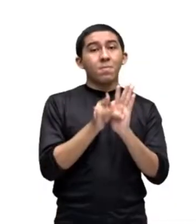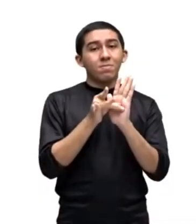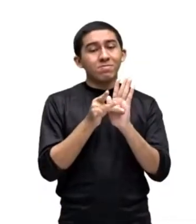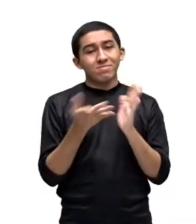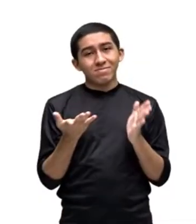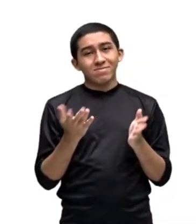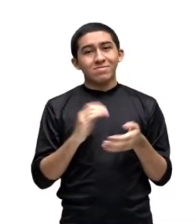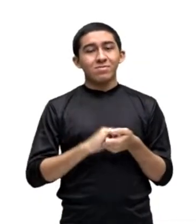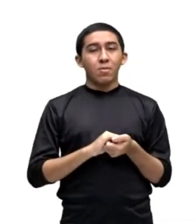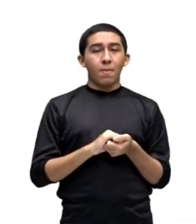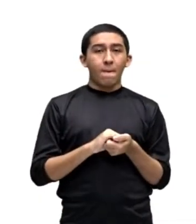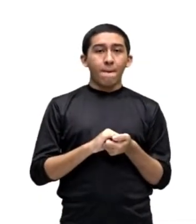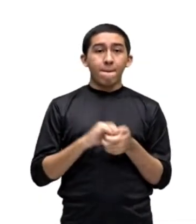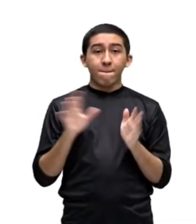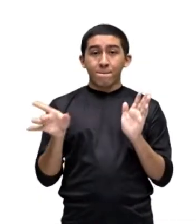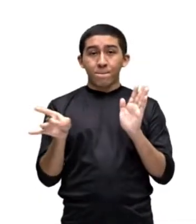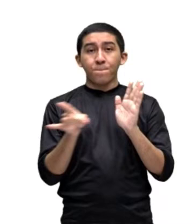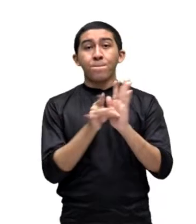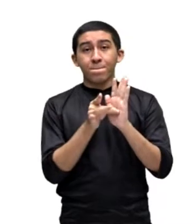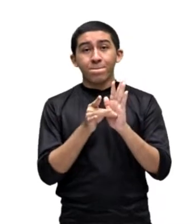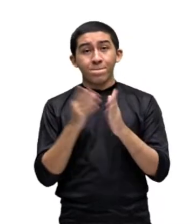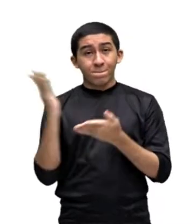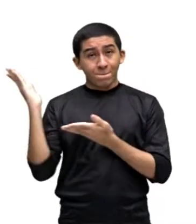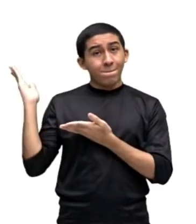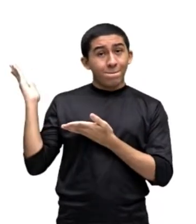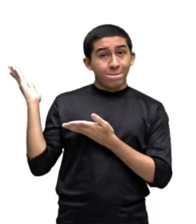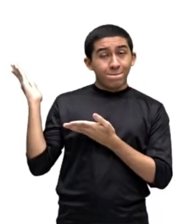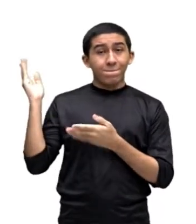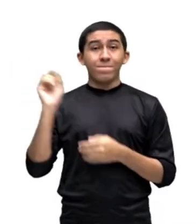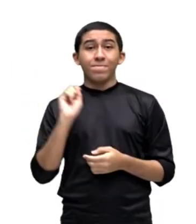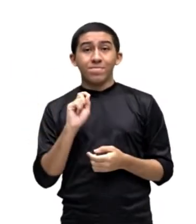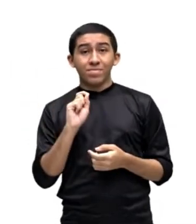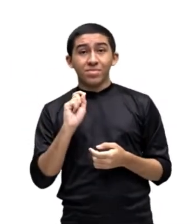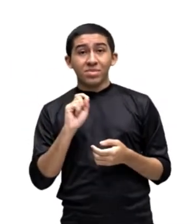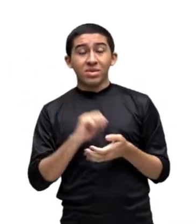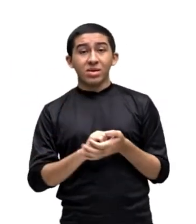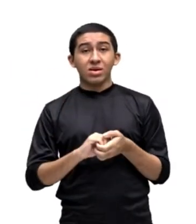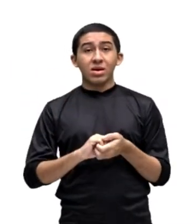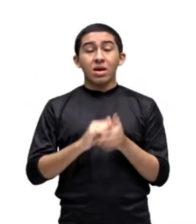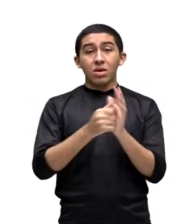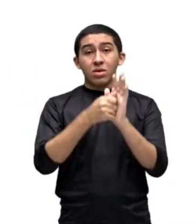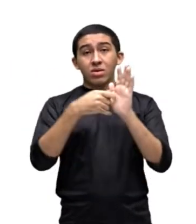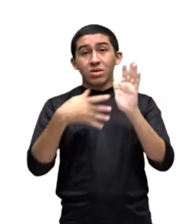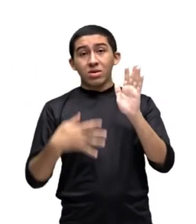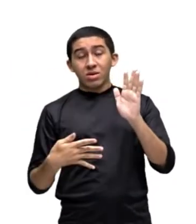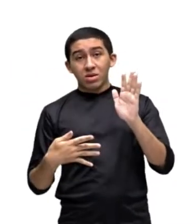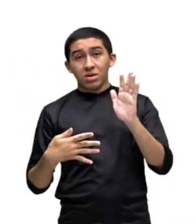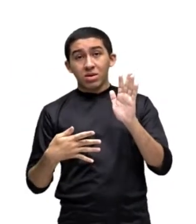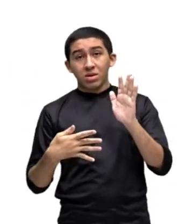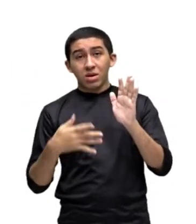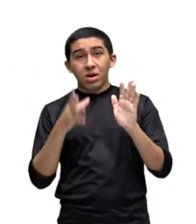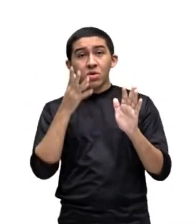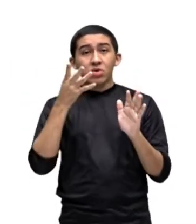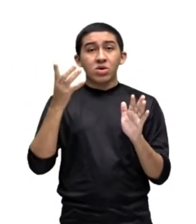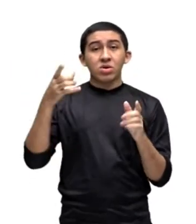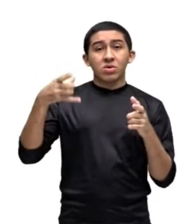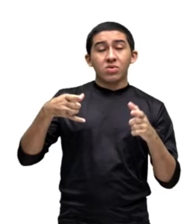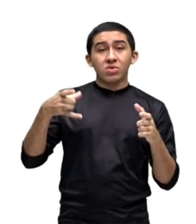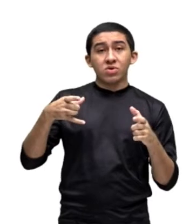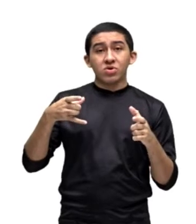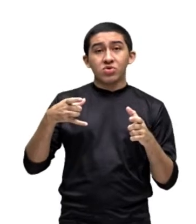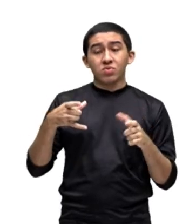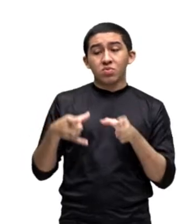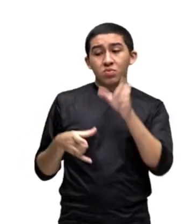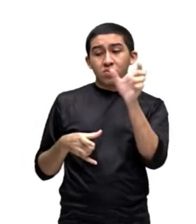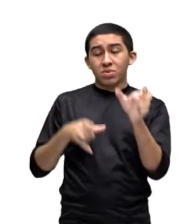aí. Prosopopeia ou personificação. É uma figura de linguagem que ocorre quando há atribuição